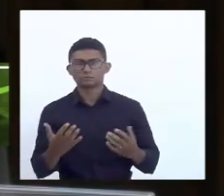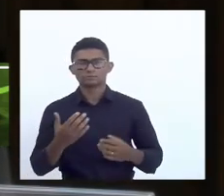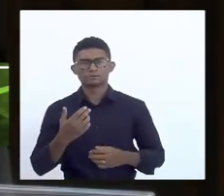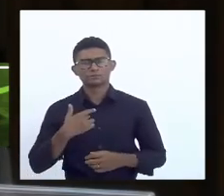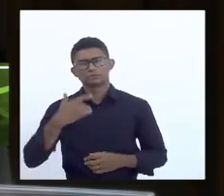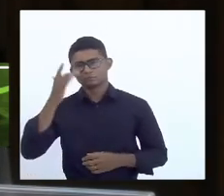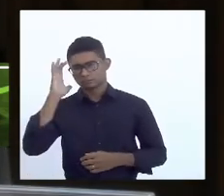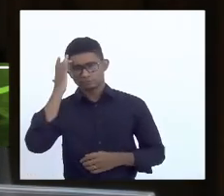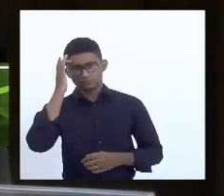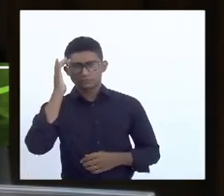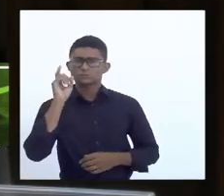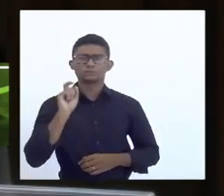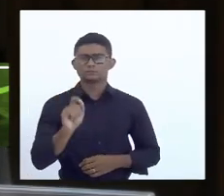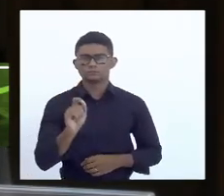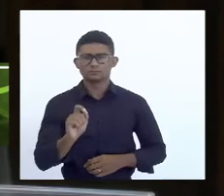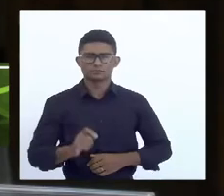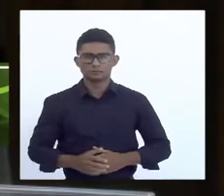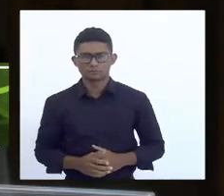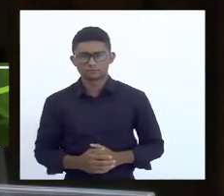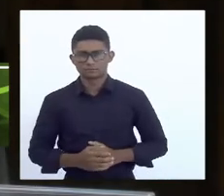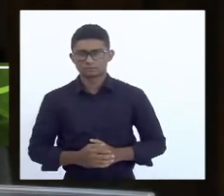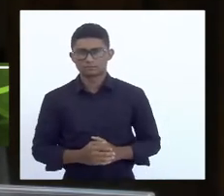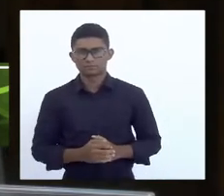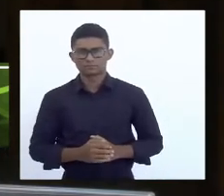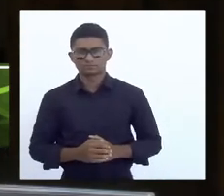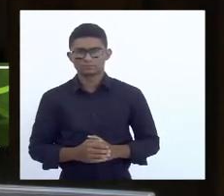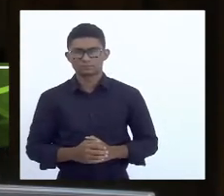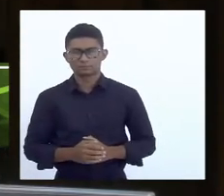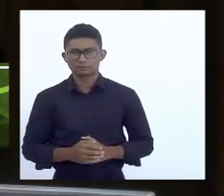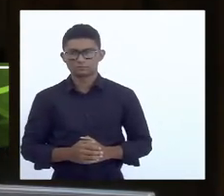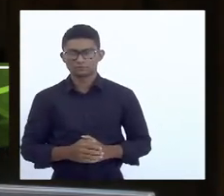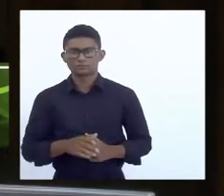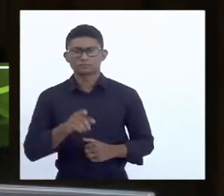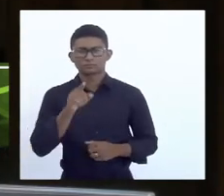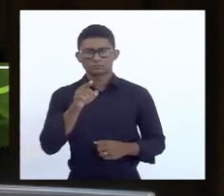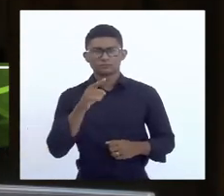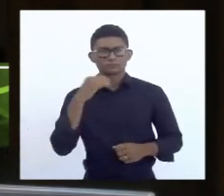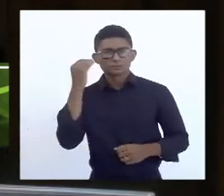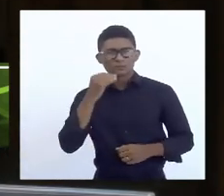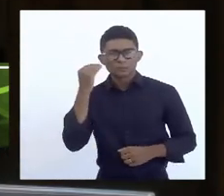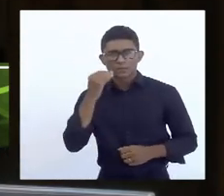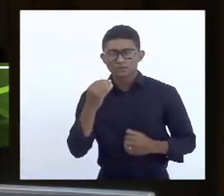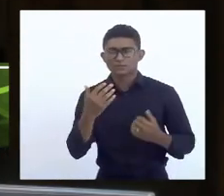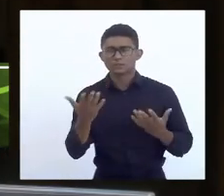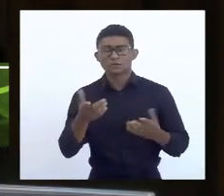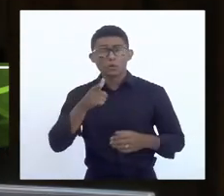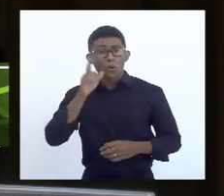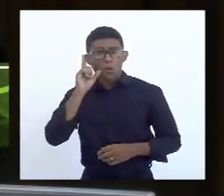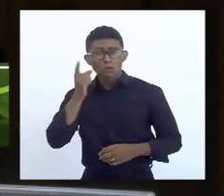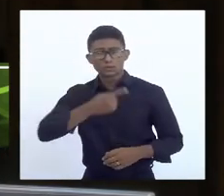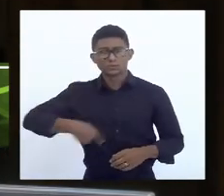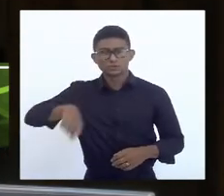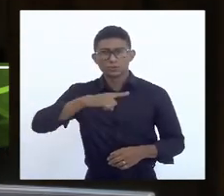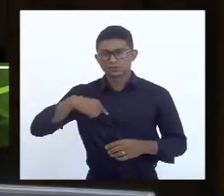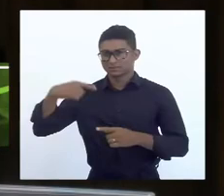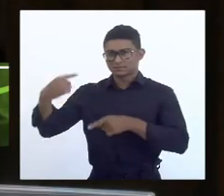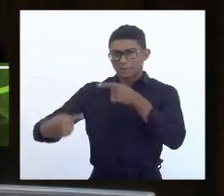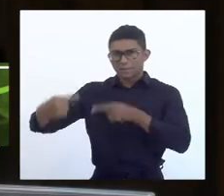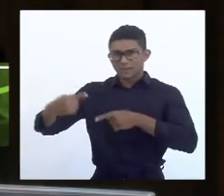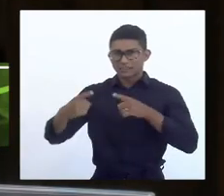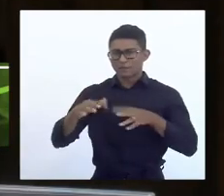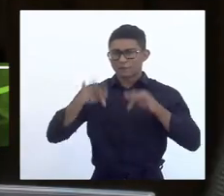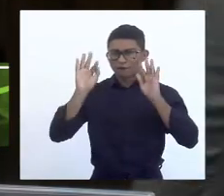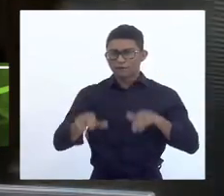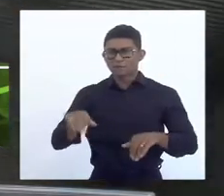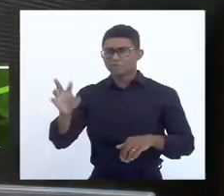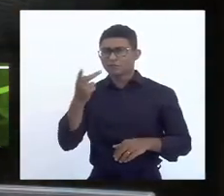O que eu acho, Manu, do que a da tua experiência, né? E ontem a gente falava no final do debate, você falou